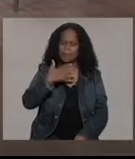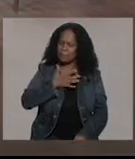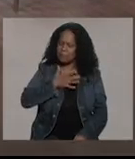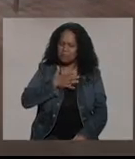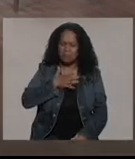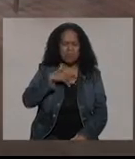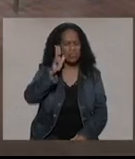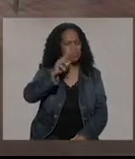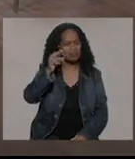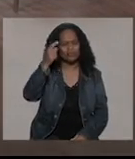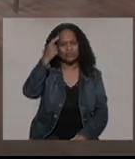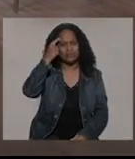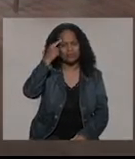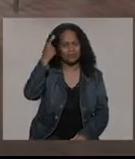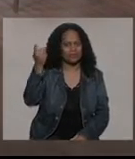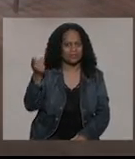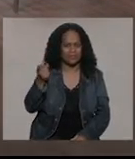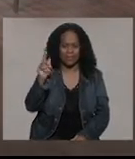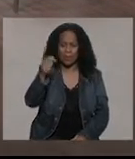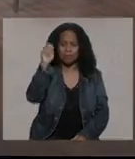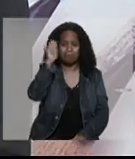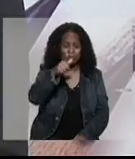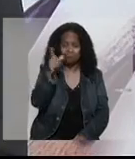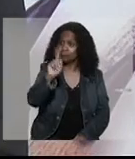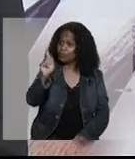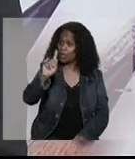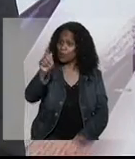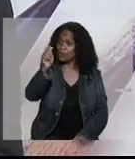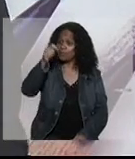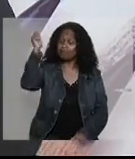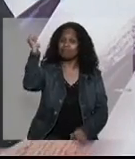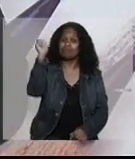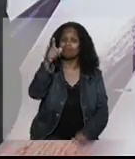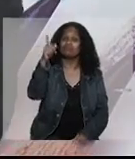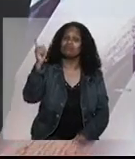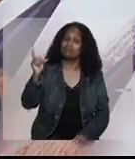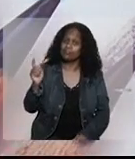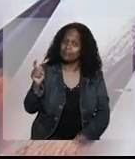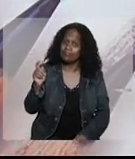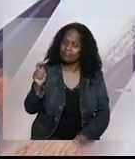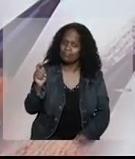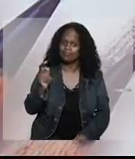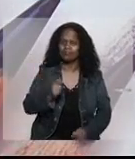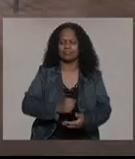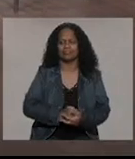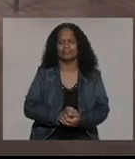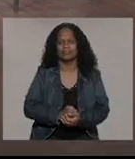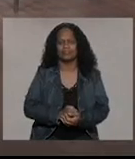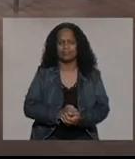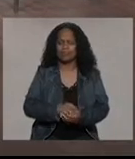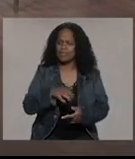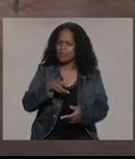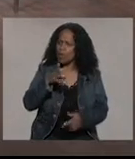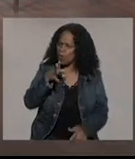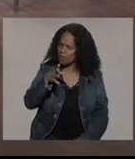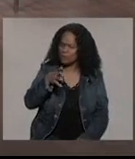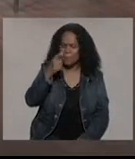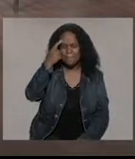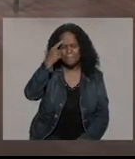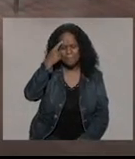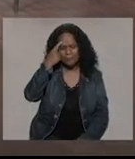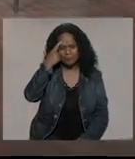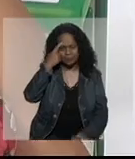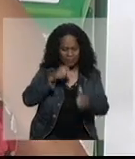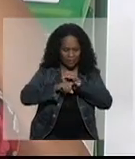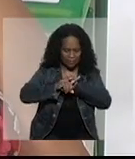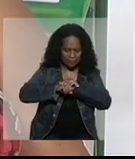para mim não Tanto é. Quando é mágica, fala assim, é mágica? Não é mágica, é truque. Mas porque olha mágica tem aquela... faz um truque, né? Mas olha que época, genial,